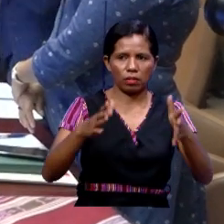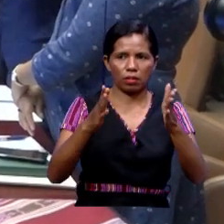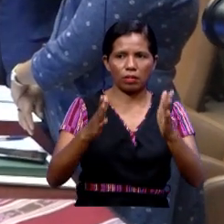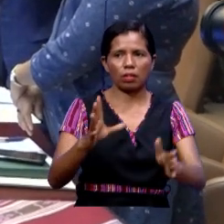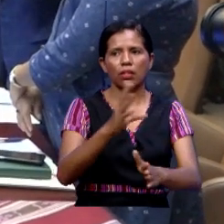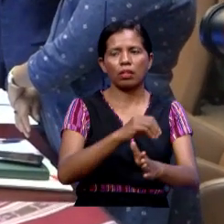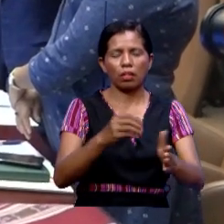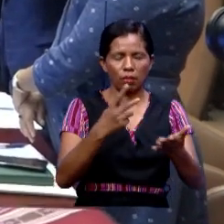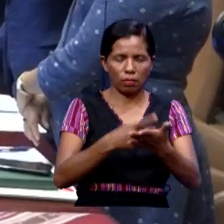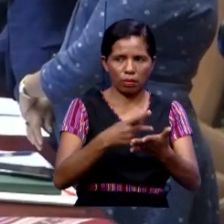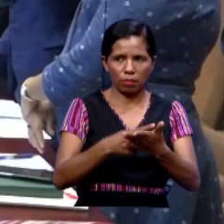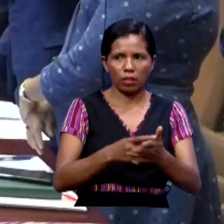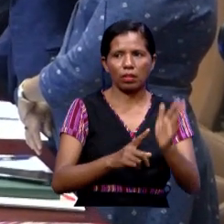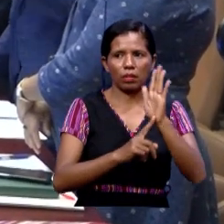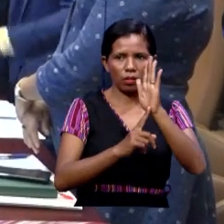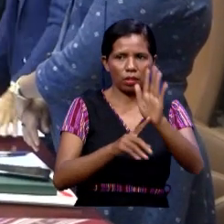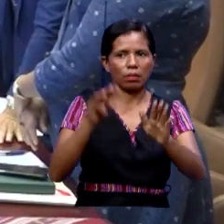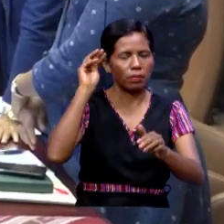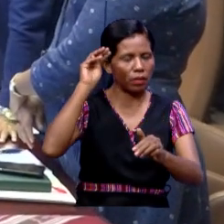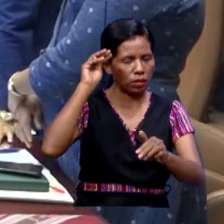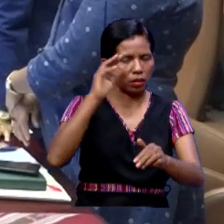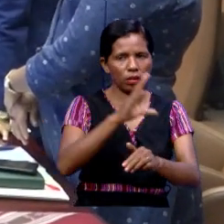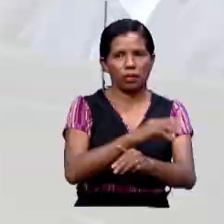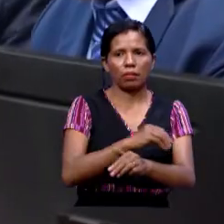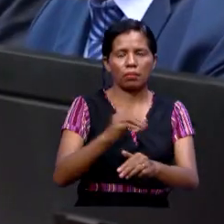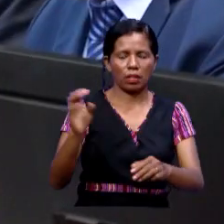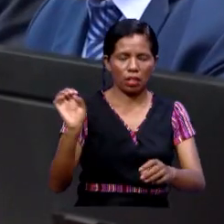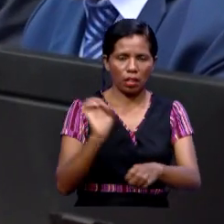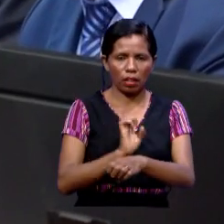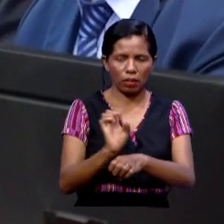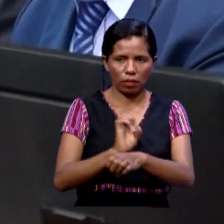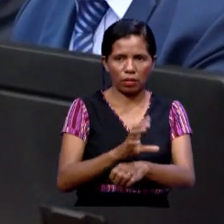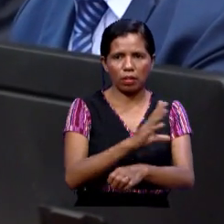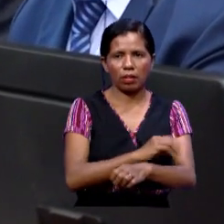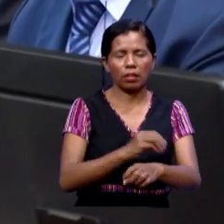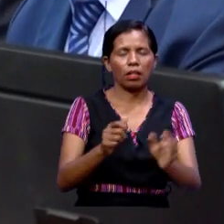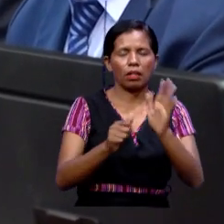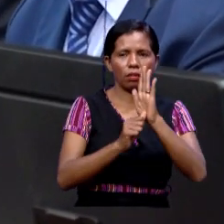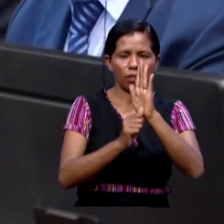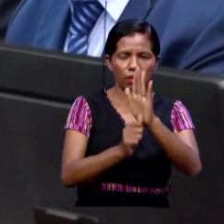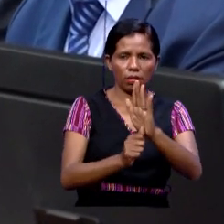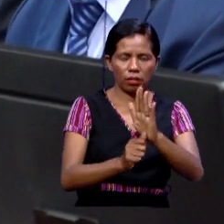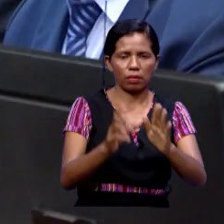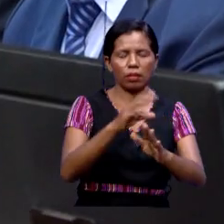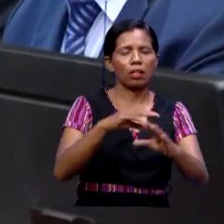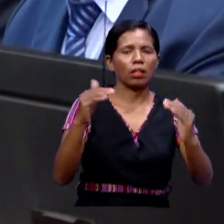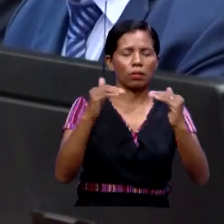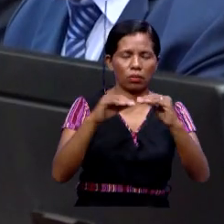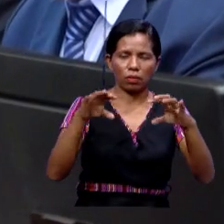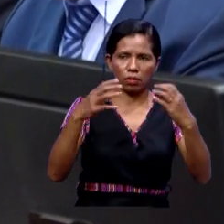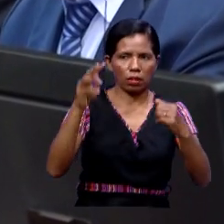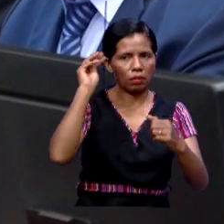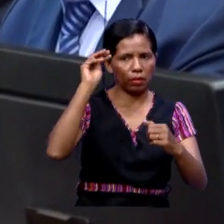no proposta refere, hatoona para Ministério Coordenador Assunto Econômico, atuba apresenta e reunião Conselho Ministro, rodi